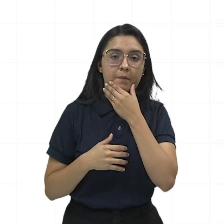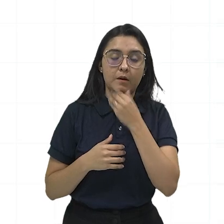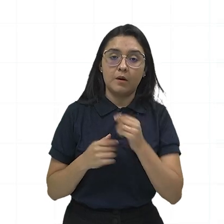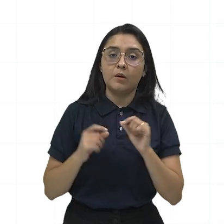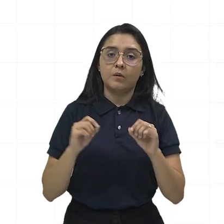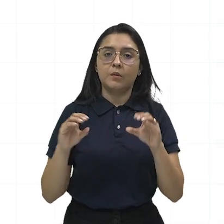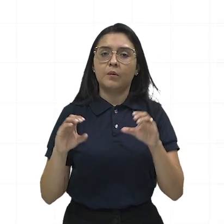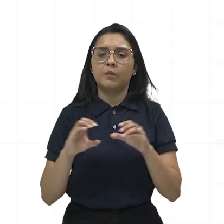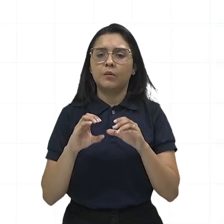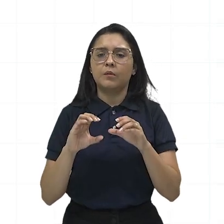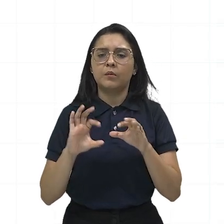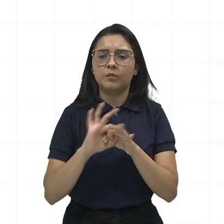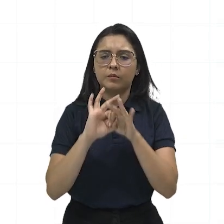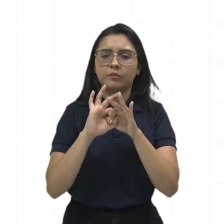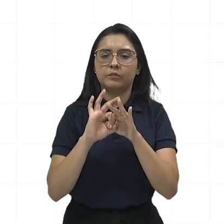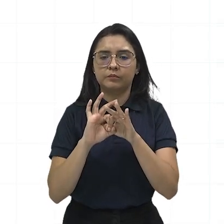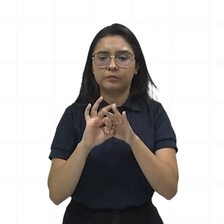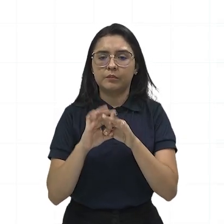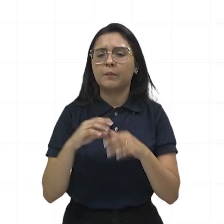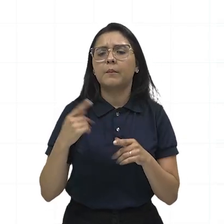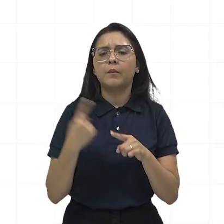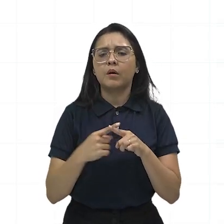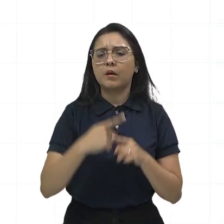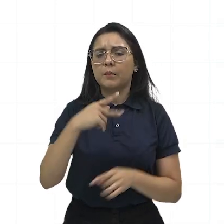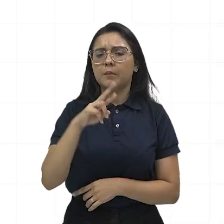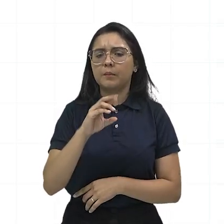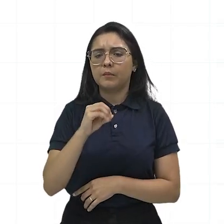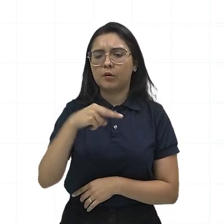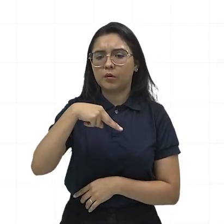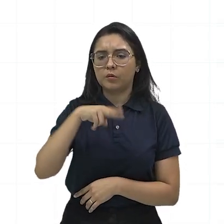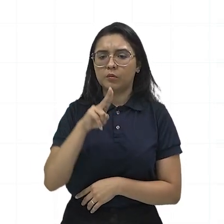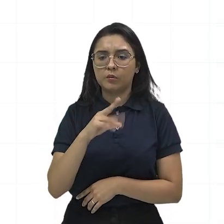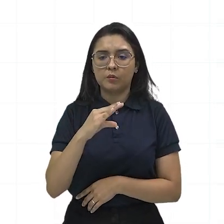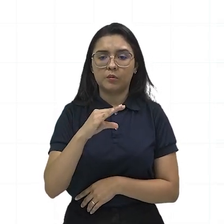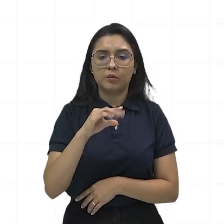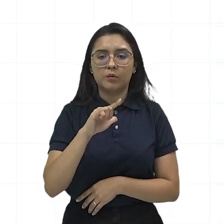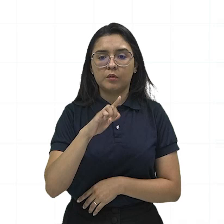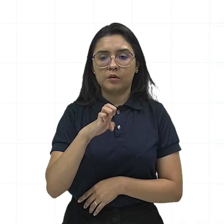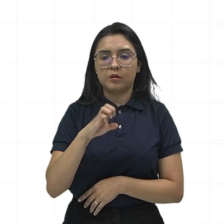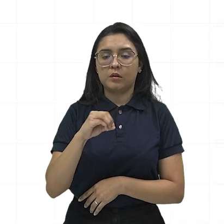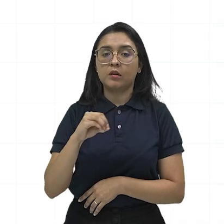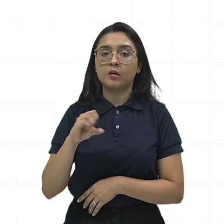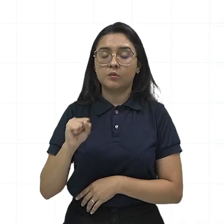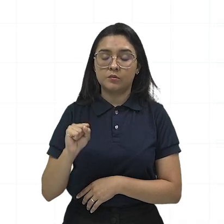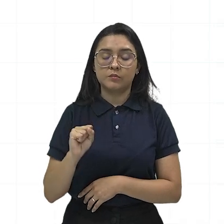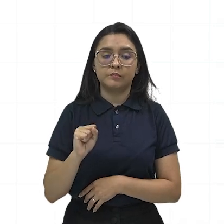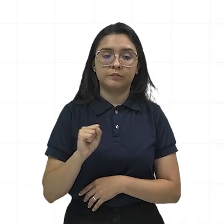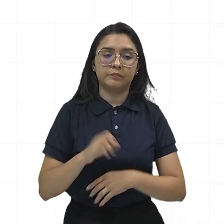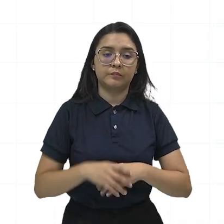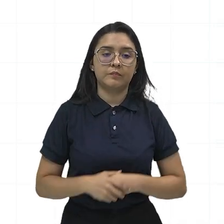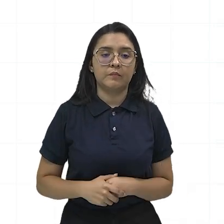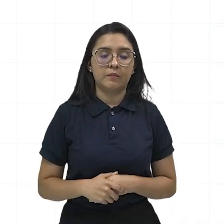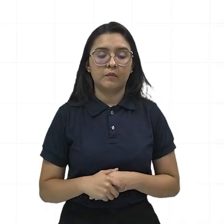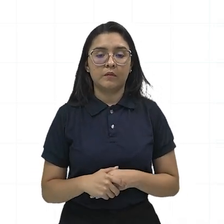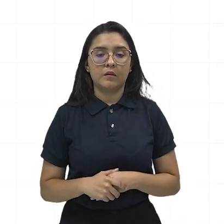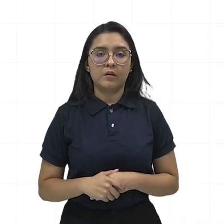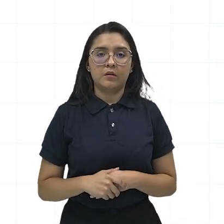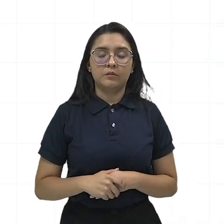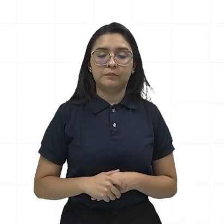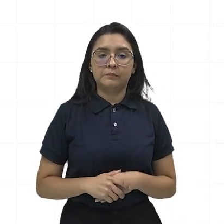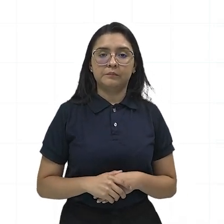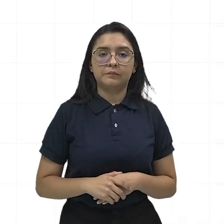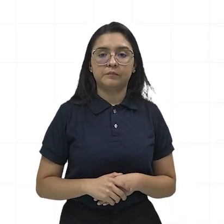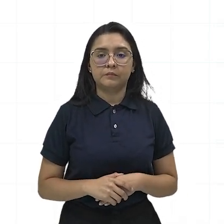Por que pronúcleo? Porque ainda não é o núcleo propriamente dito do ovo ou zigoto. Vai ser quando ocorrer a união desses